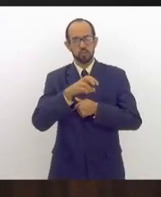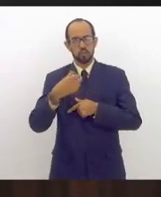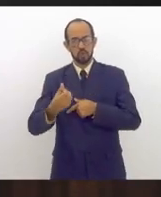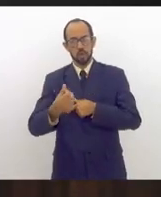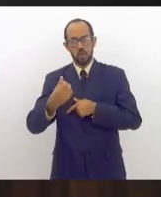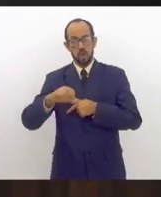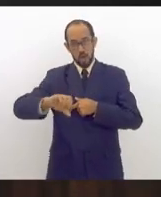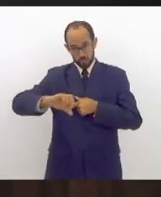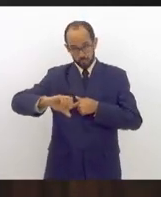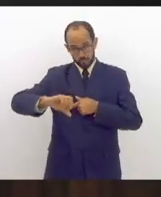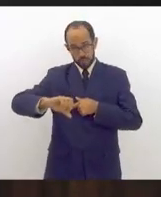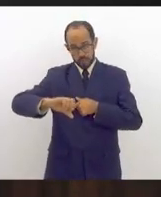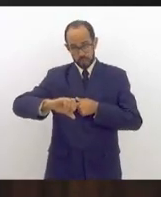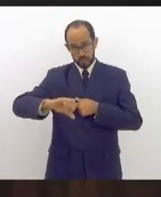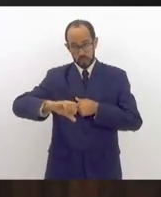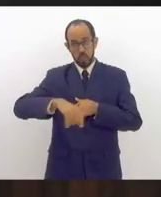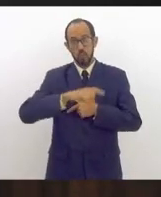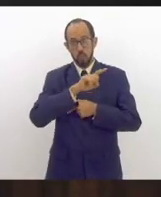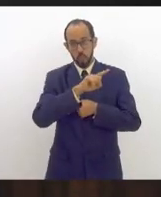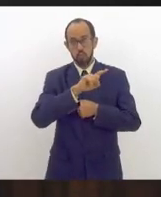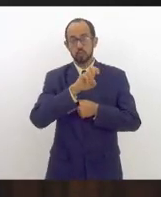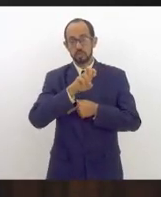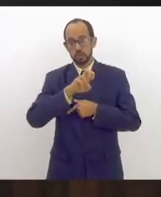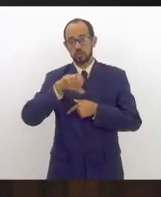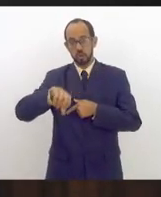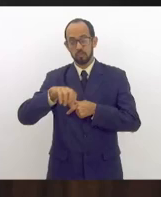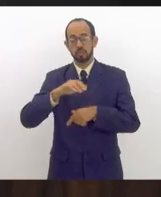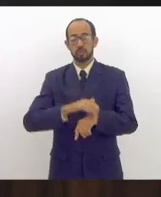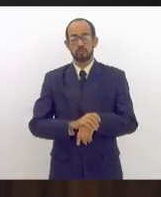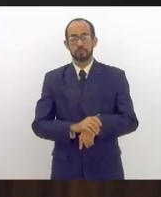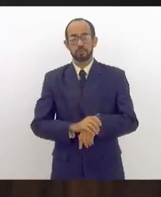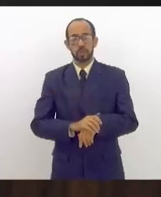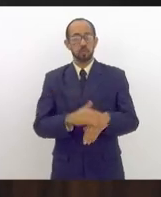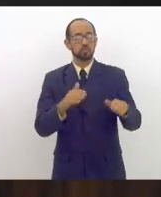substitutivo. Senhores que aprovam, permaneçam como estão.